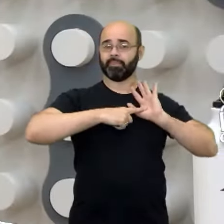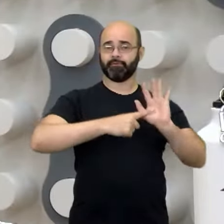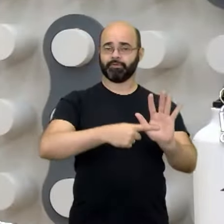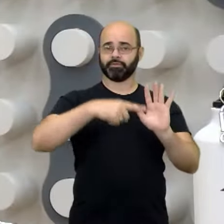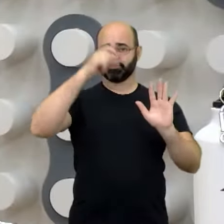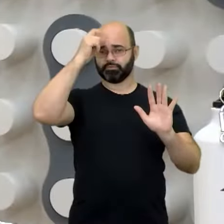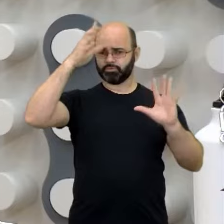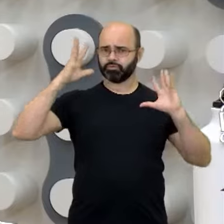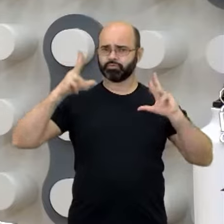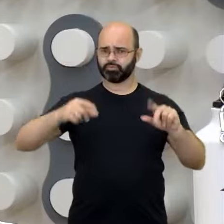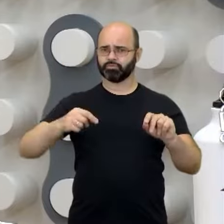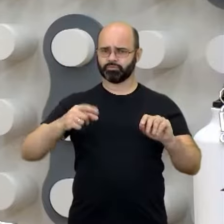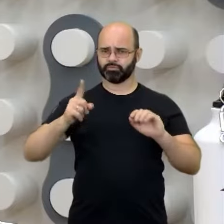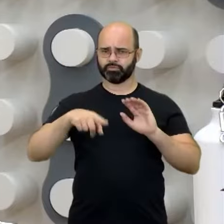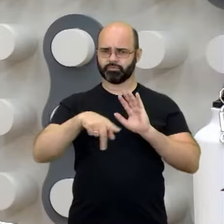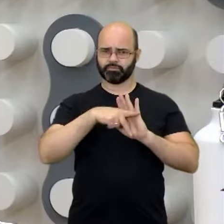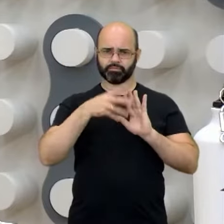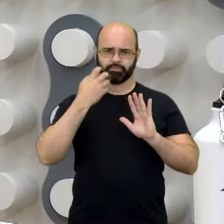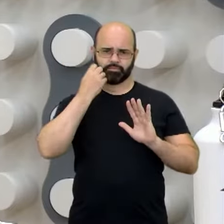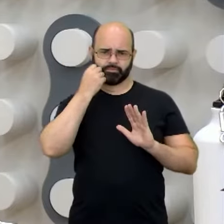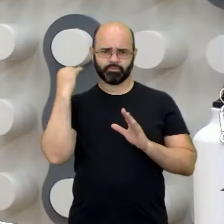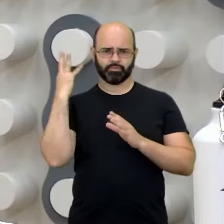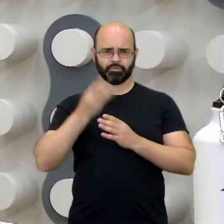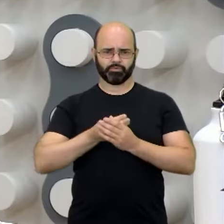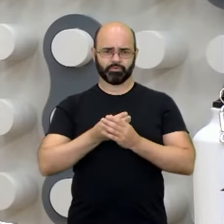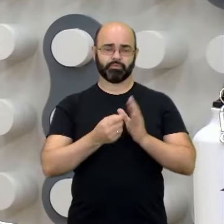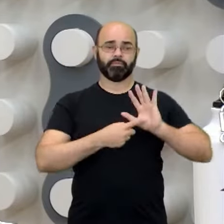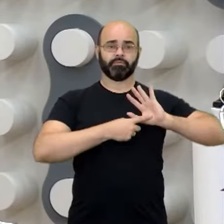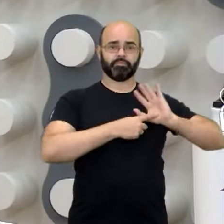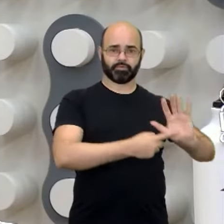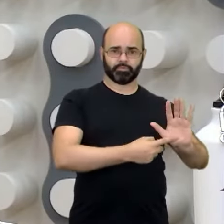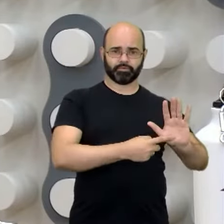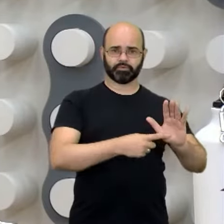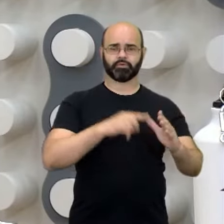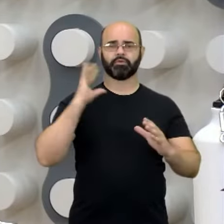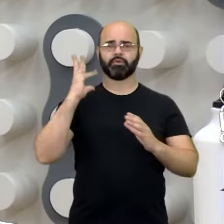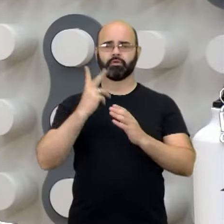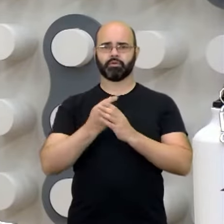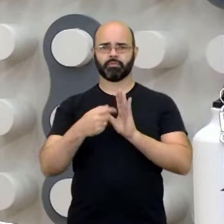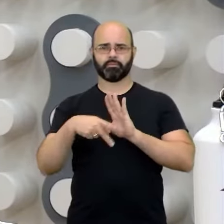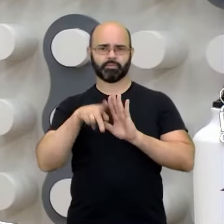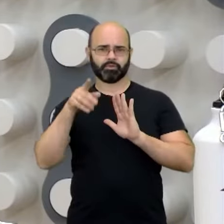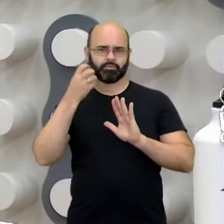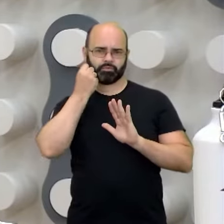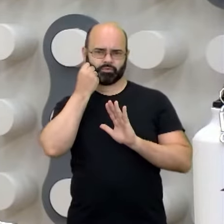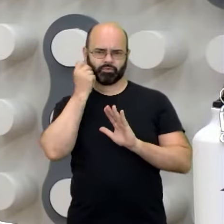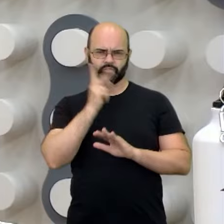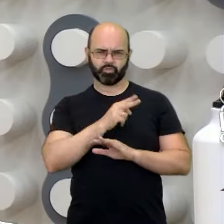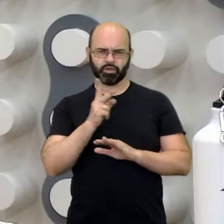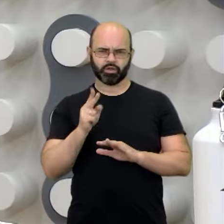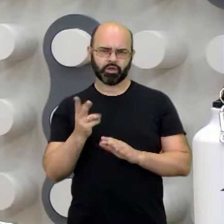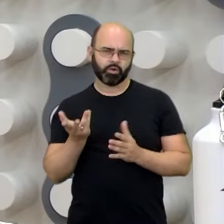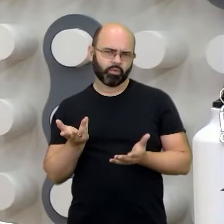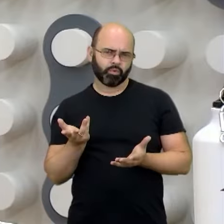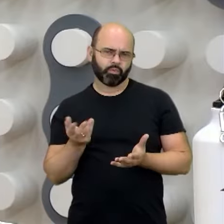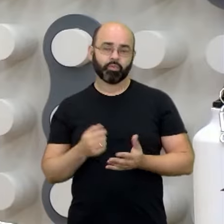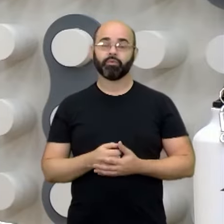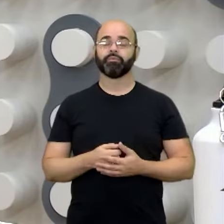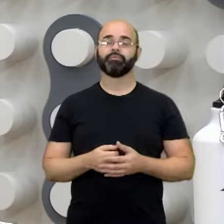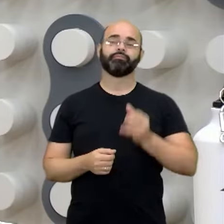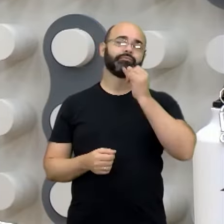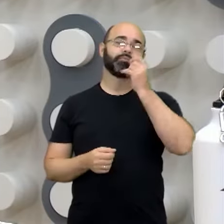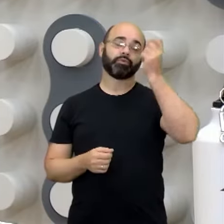Então, manifestação é a mesma coisa que patrimônio? Então, só dar uma dica, nós falamos um pouquinho sobre